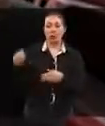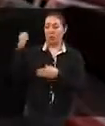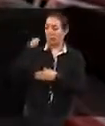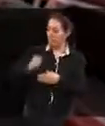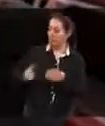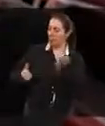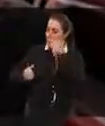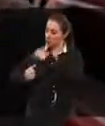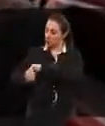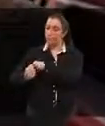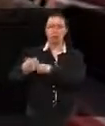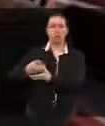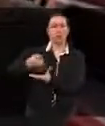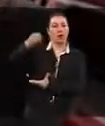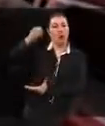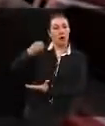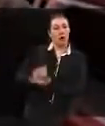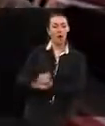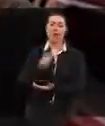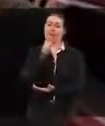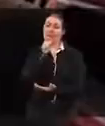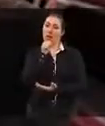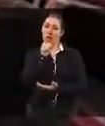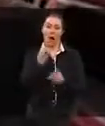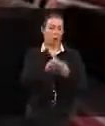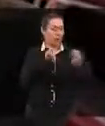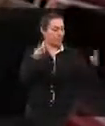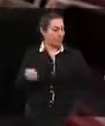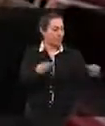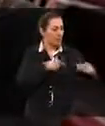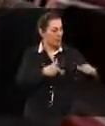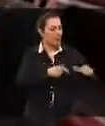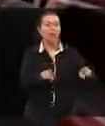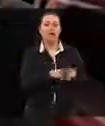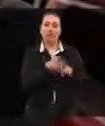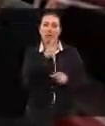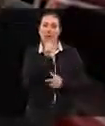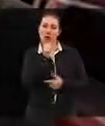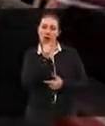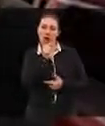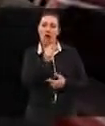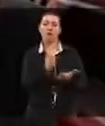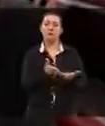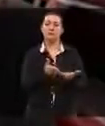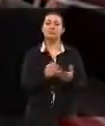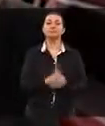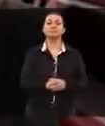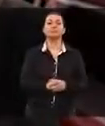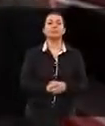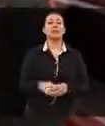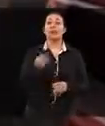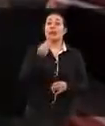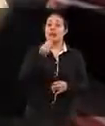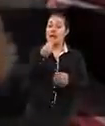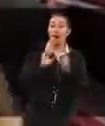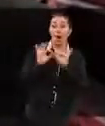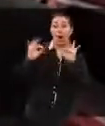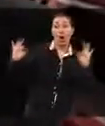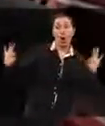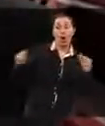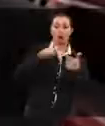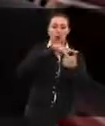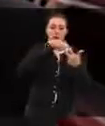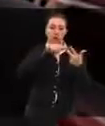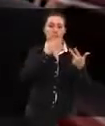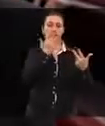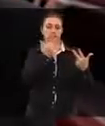andando com uma garrafinha na sua bolsa, deixa uma garrafinha na mesa de trabalho, para ir tendo esse hábito. Preferencialmente longe das